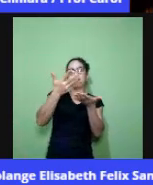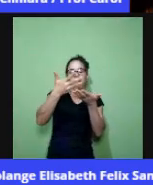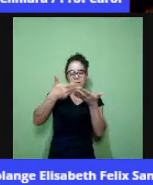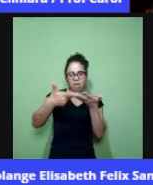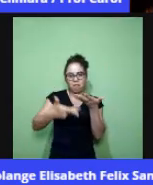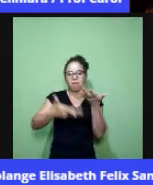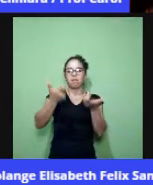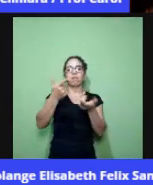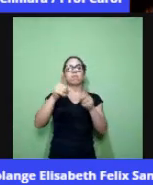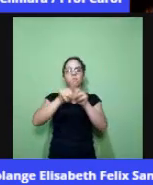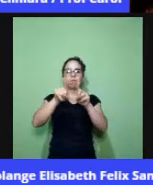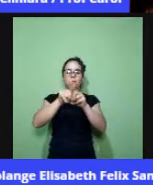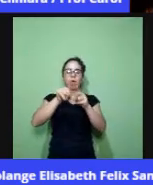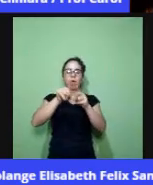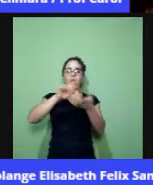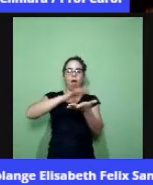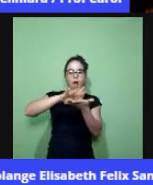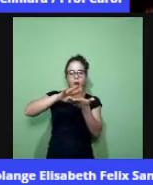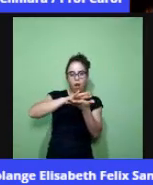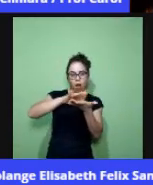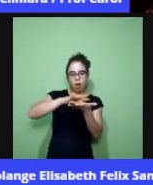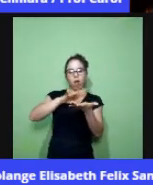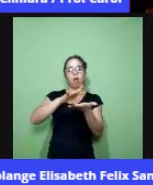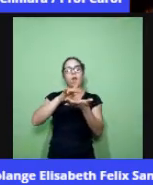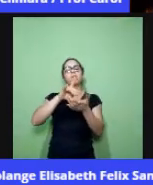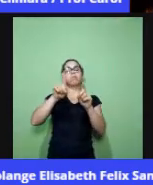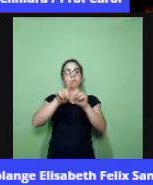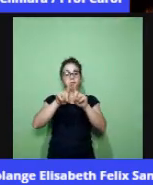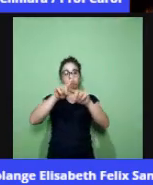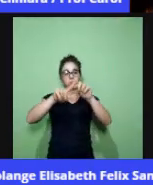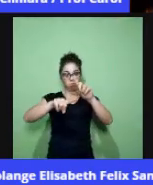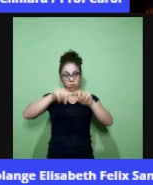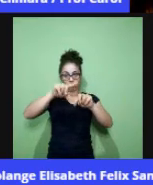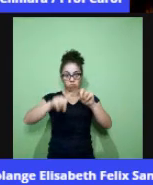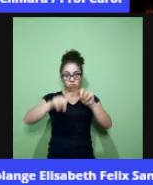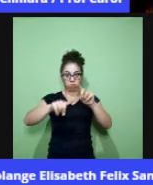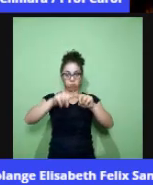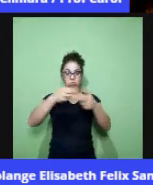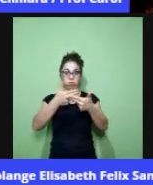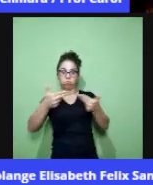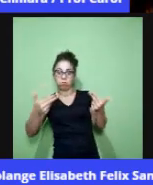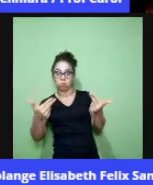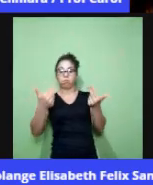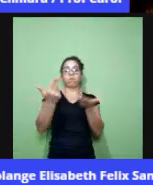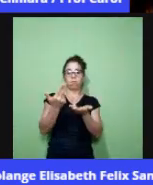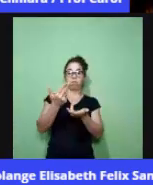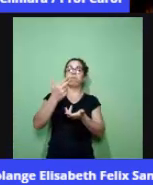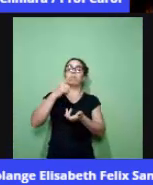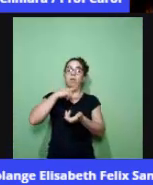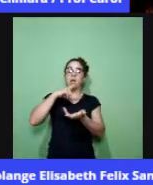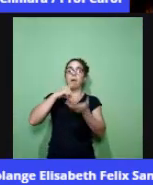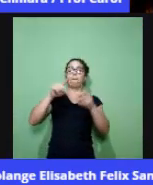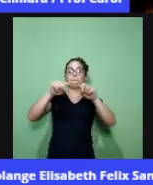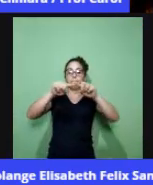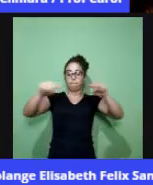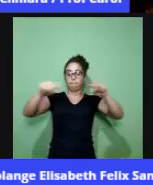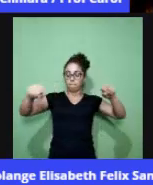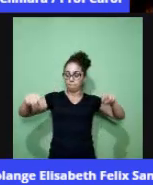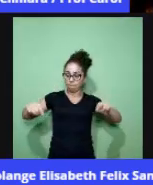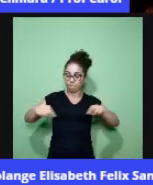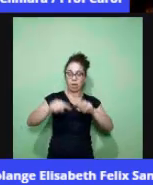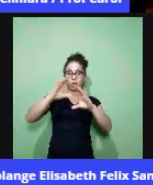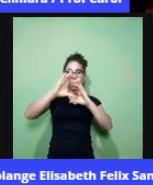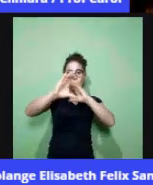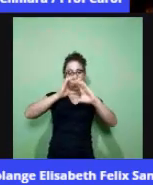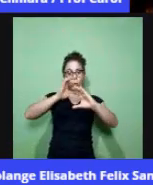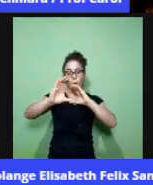relevo. Também nós temos material de comunicação alternativa, como a Carol já falou, né? A gente vai ter aí as pranchas de comunicação, a gente tem o chaveiro,